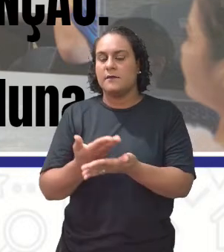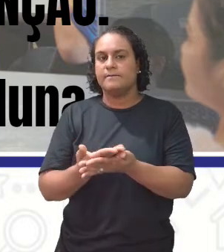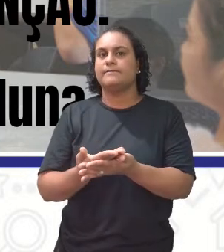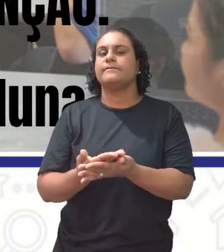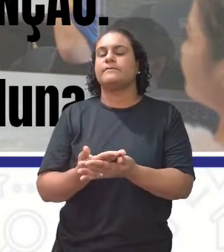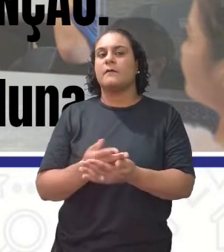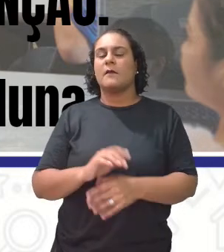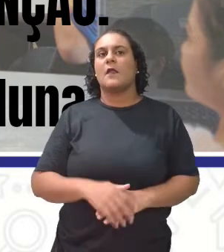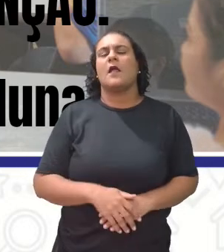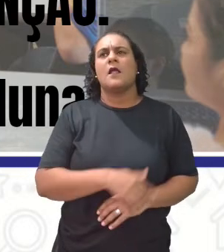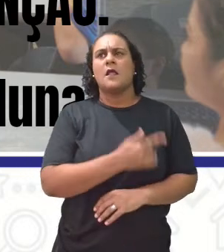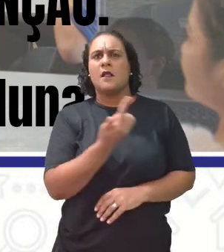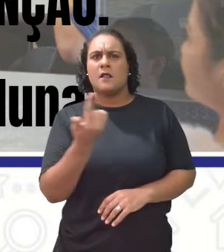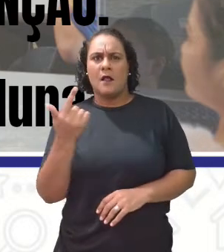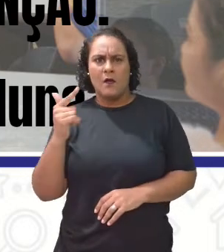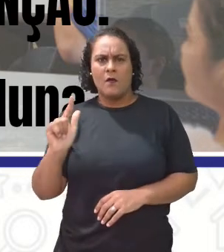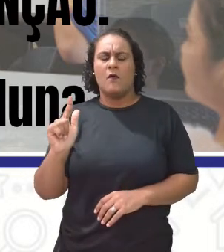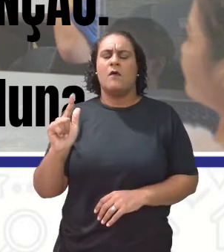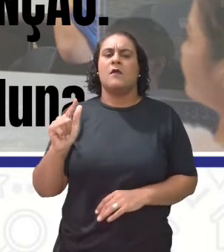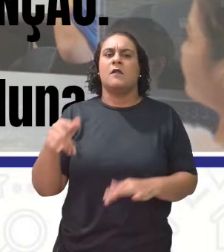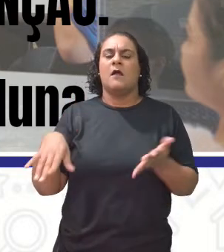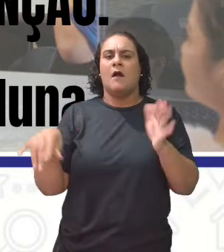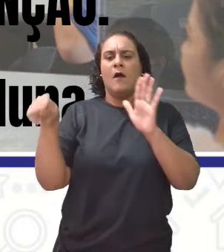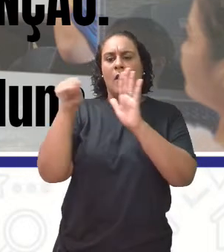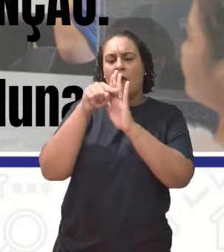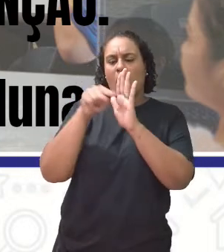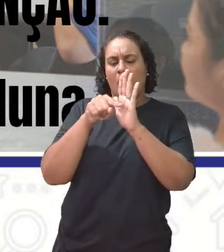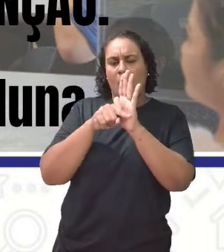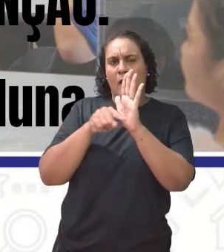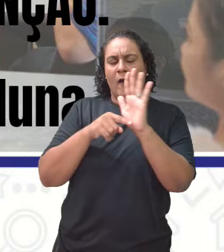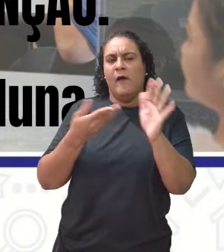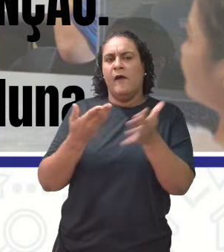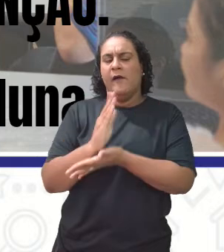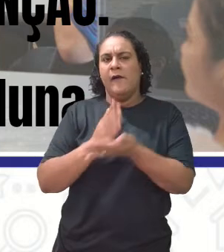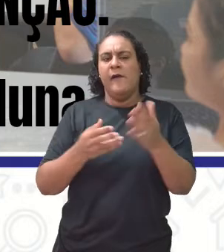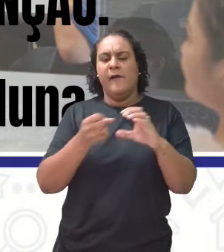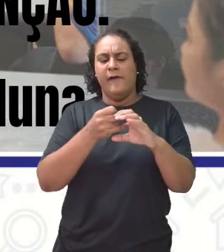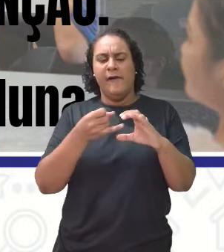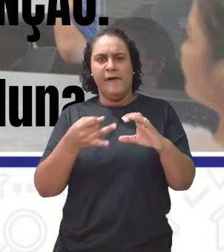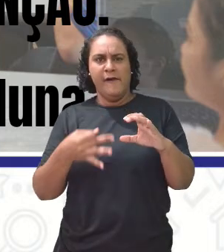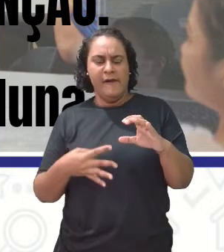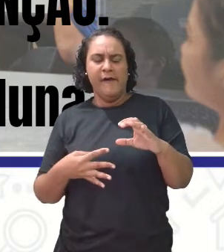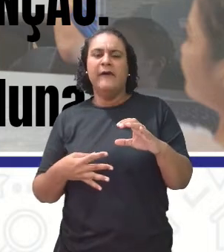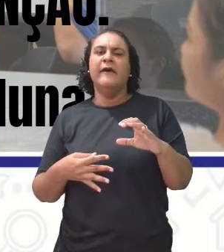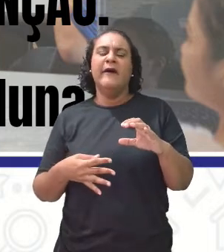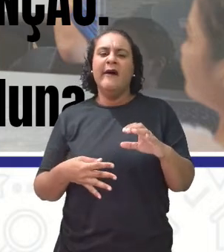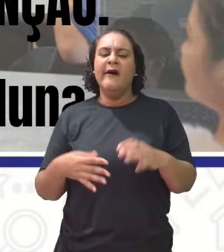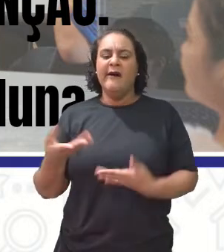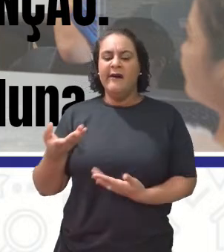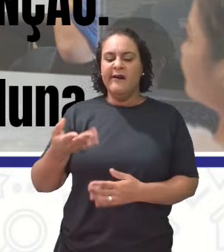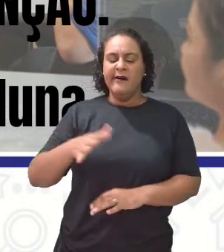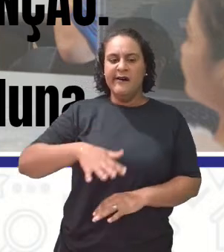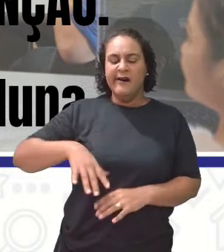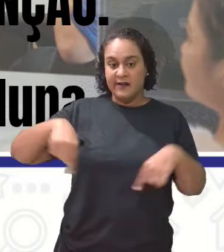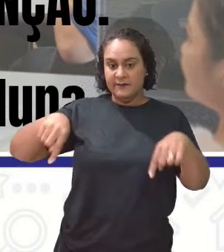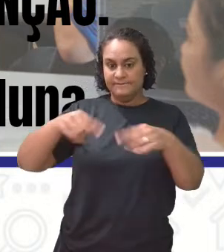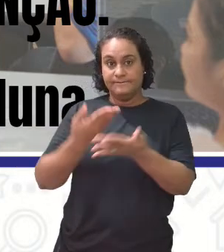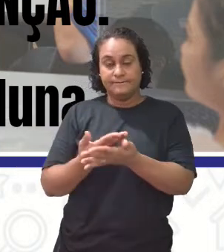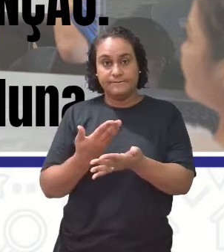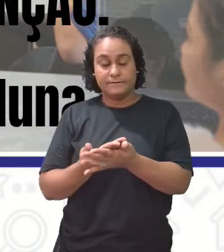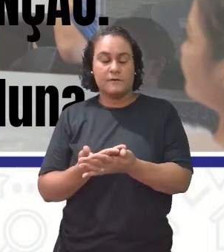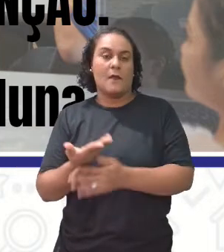seguinte, você vai listar características, né, de alguns colegas da sua turma. Ou características gerais da sua turma. Pronto,